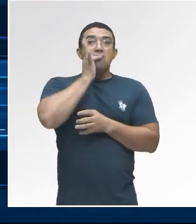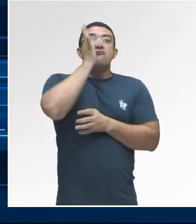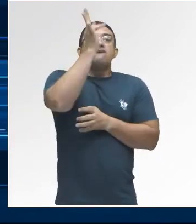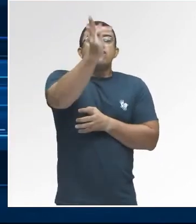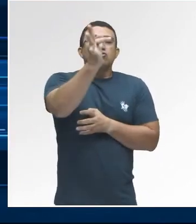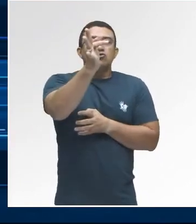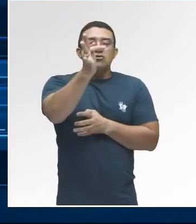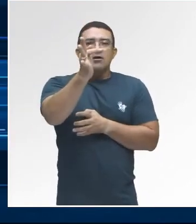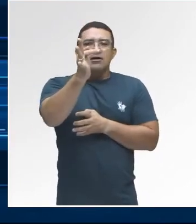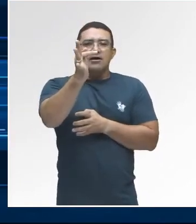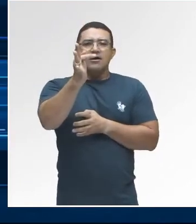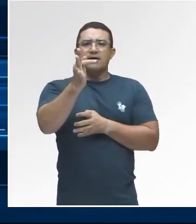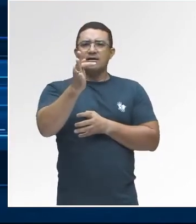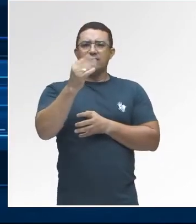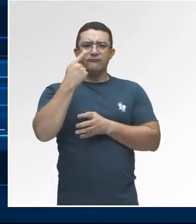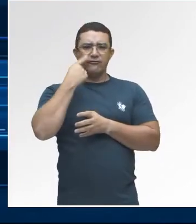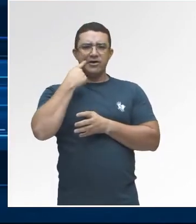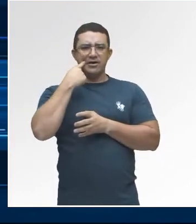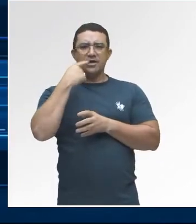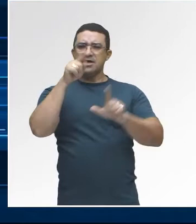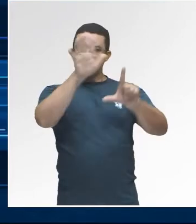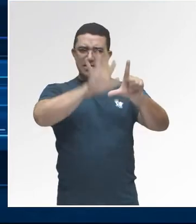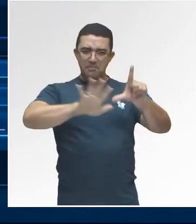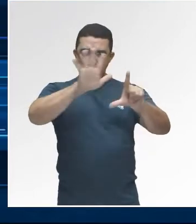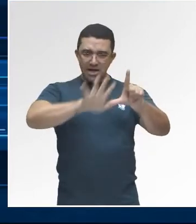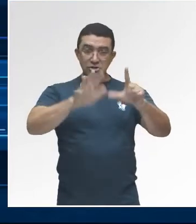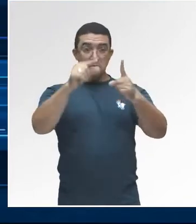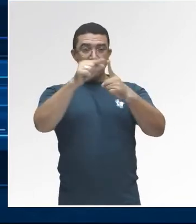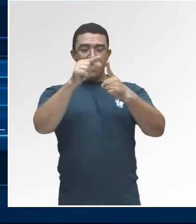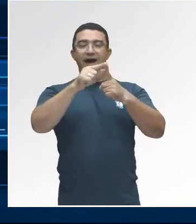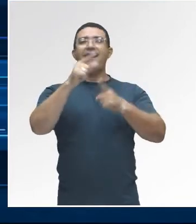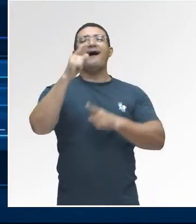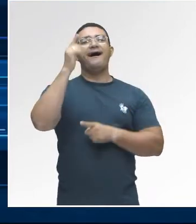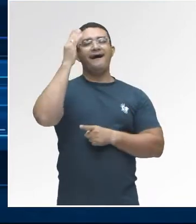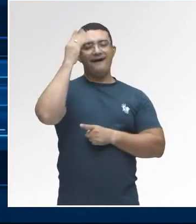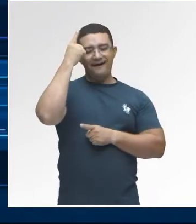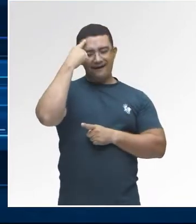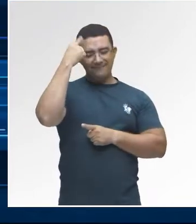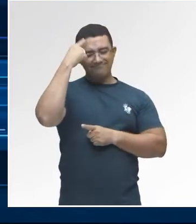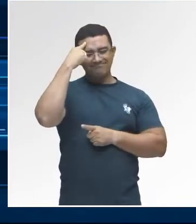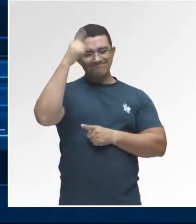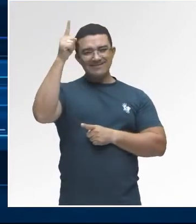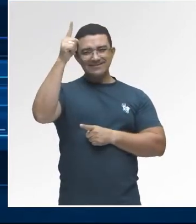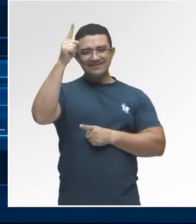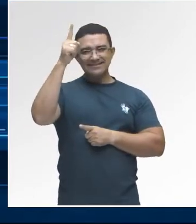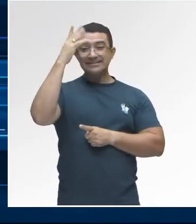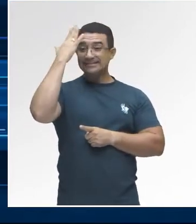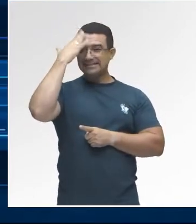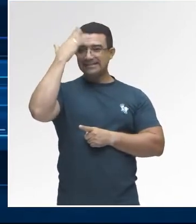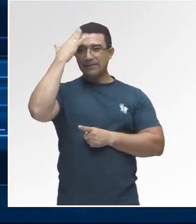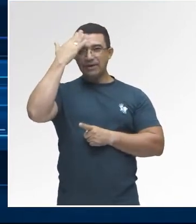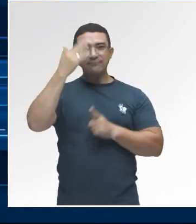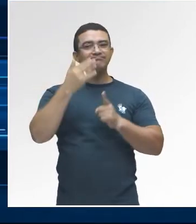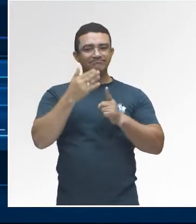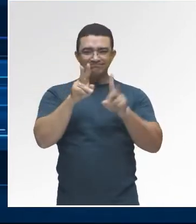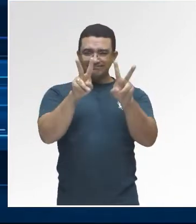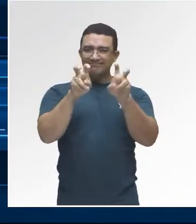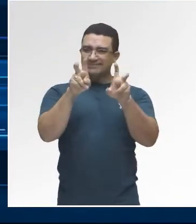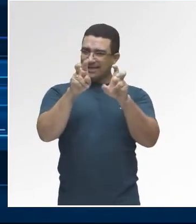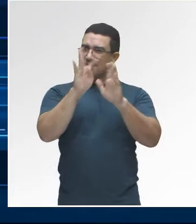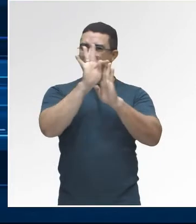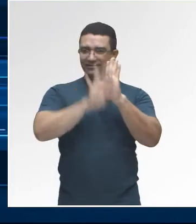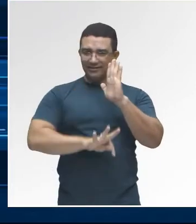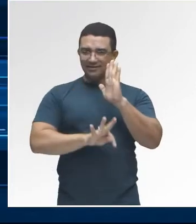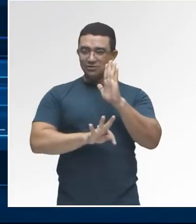uma imagem, uma palavra, você já suspeita, diga, ah, talvez seja sobre isso esse texto, por causa disso,